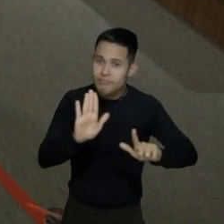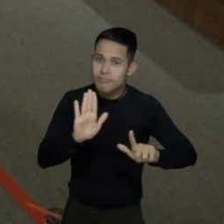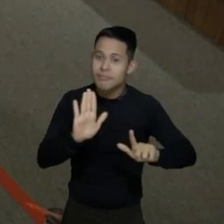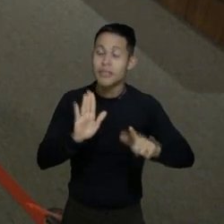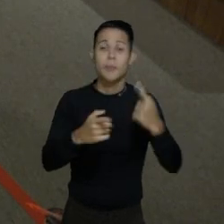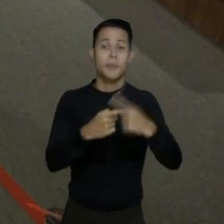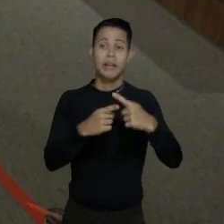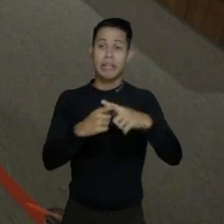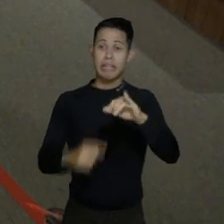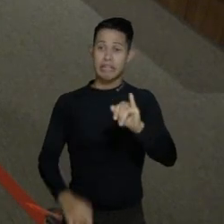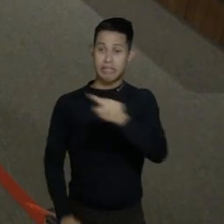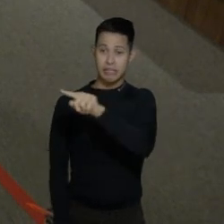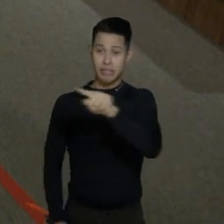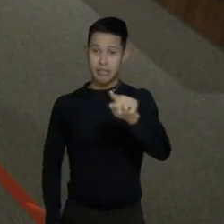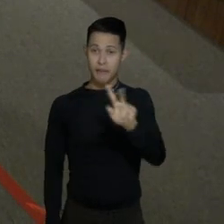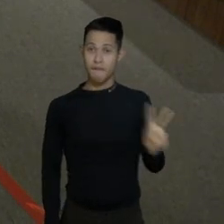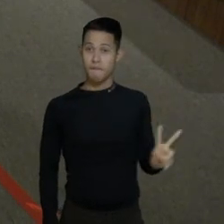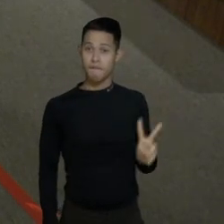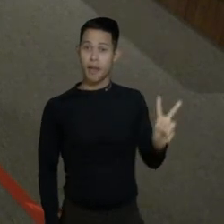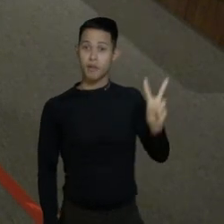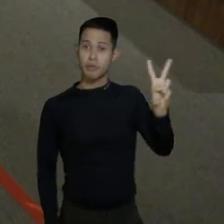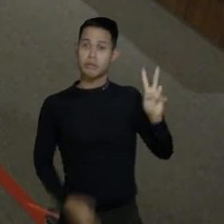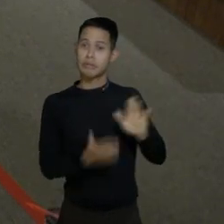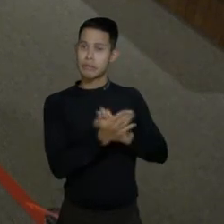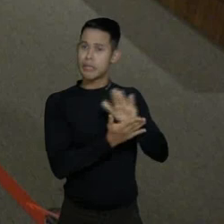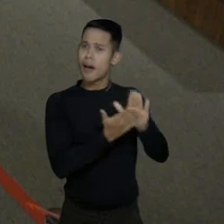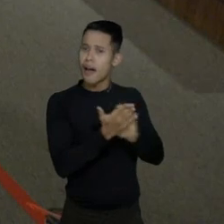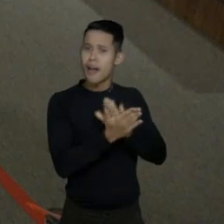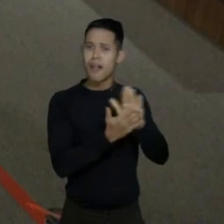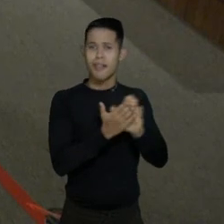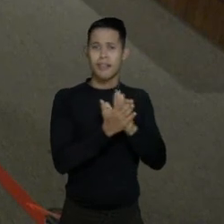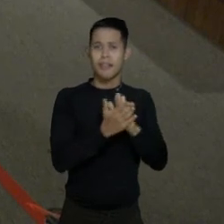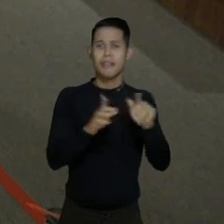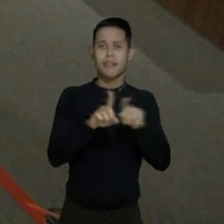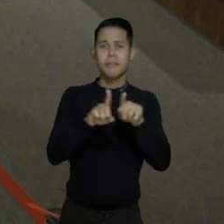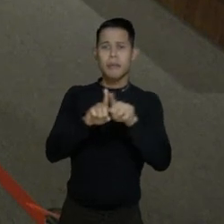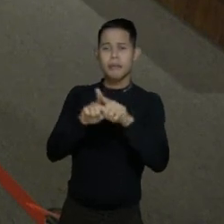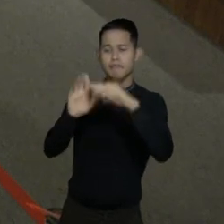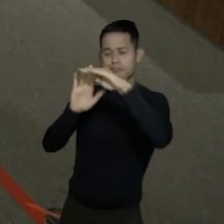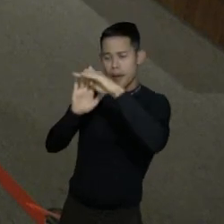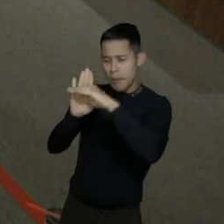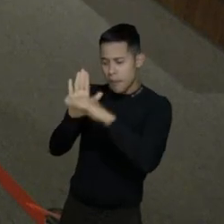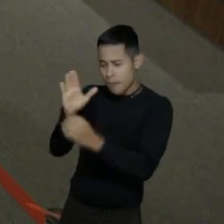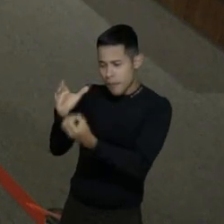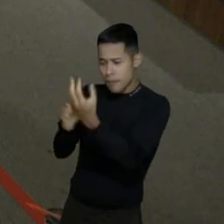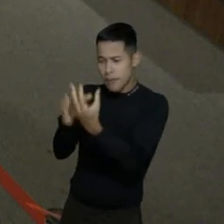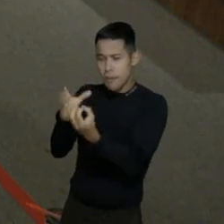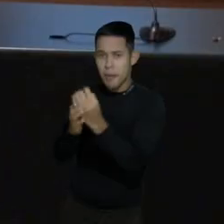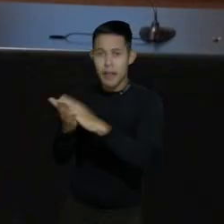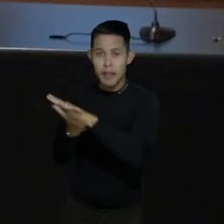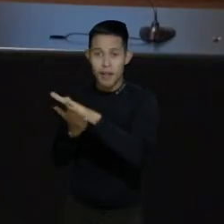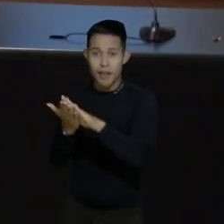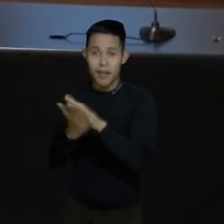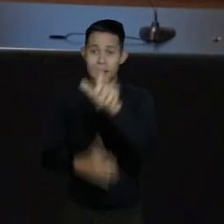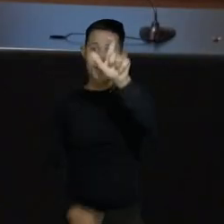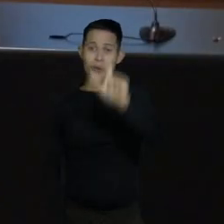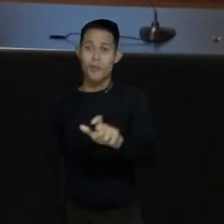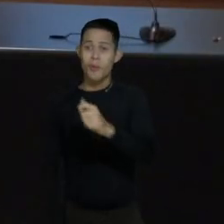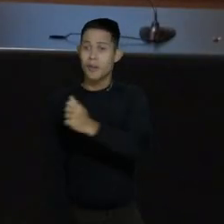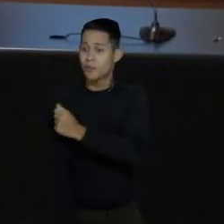valorizo essas outras coisas se eu não crio essas outras réguas aquele aluno ele primeiro não se sente